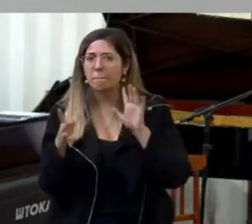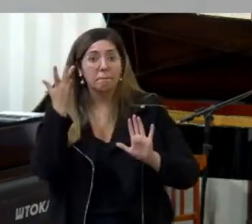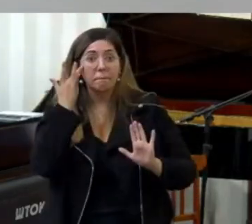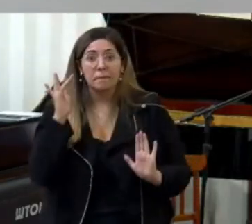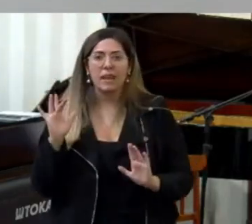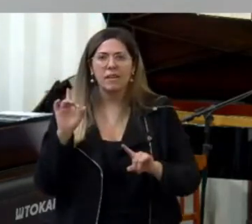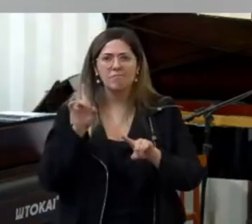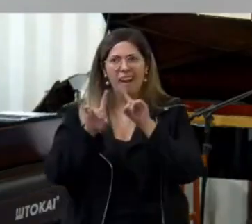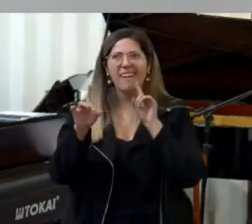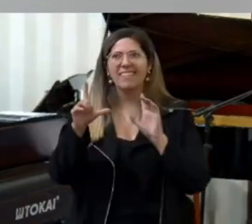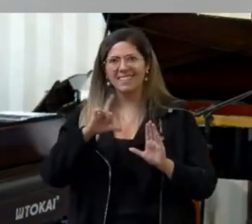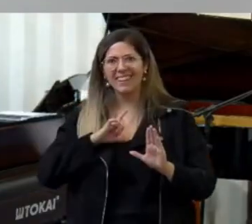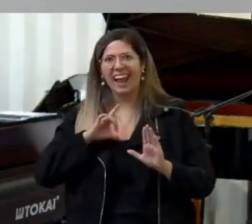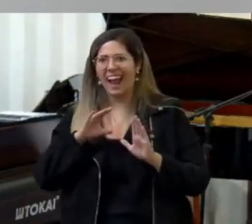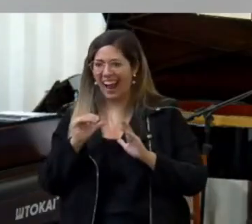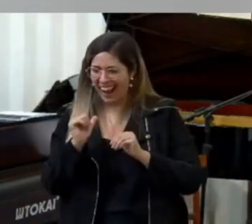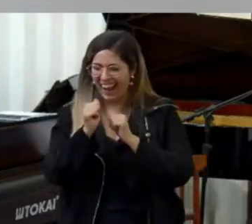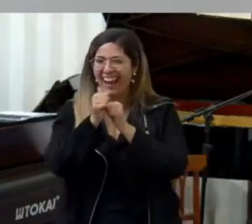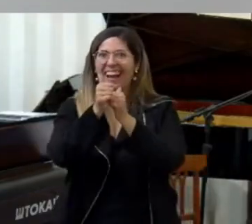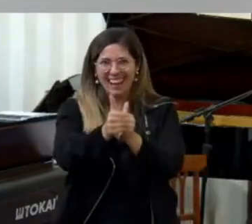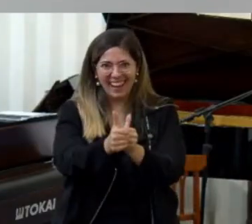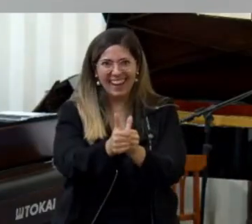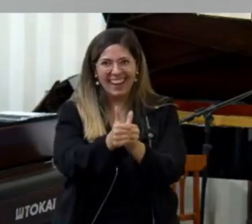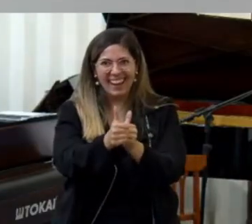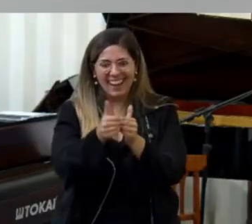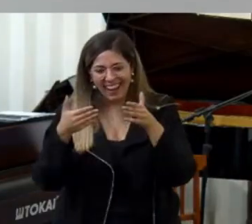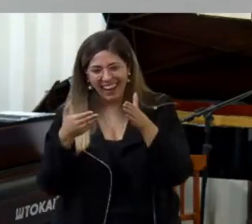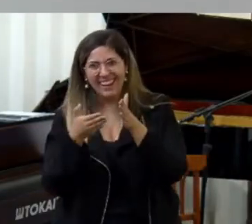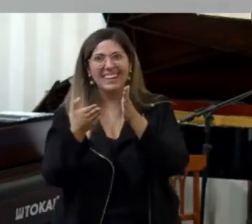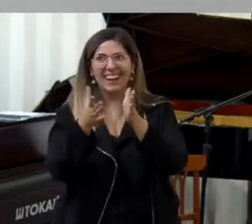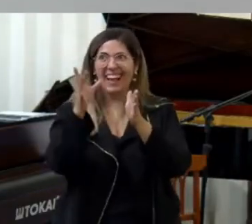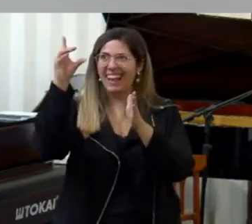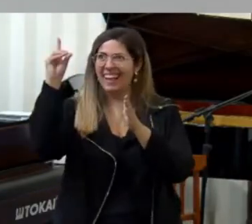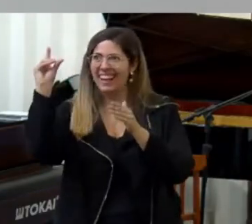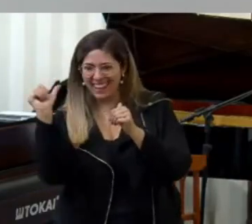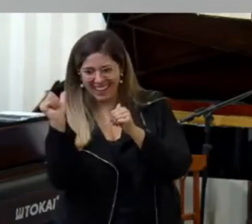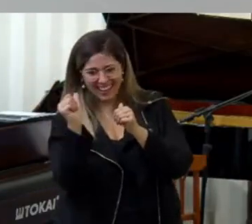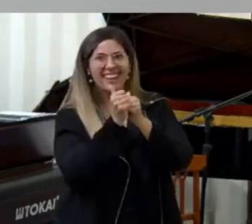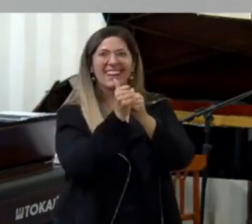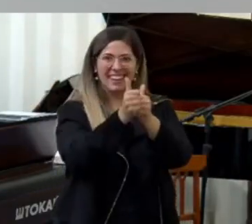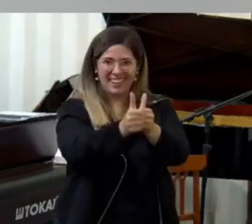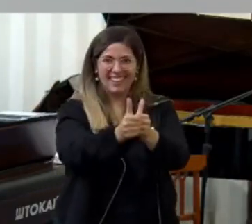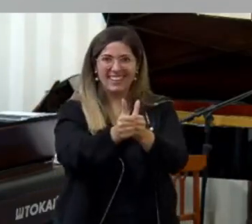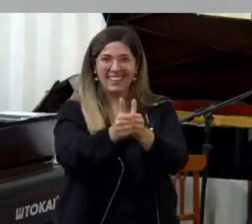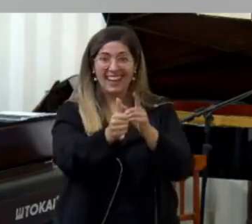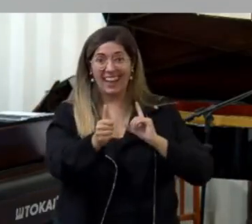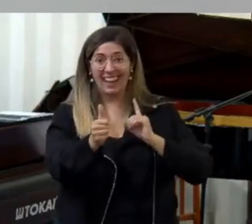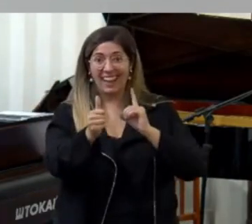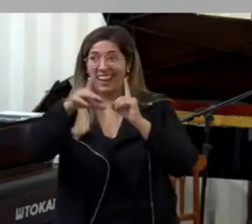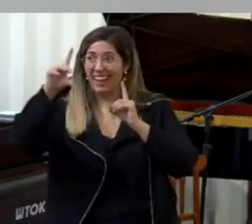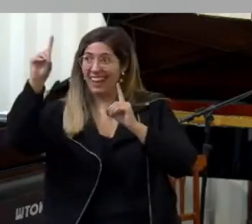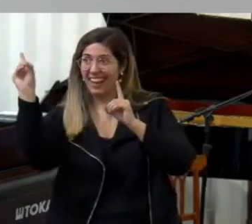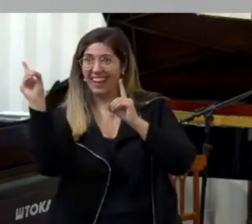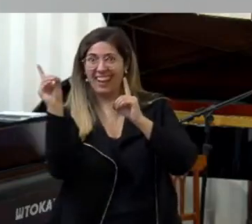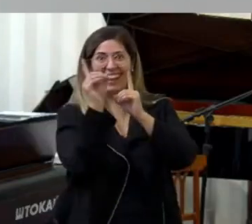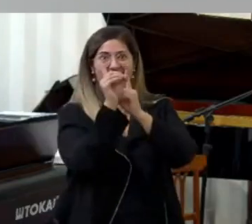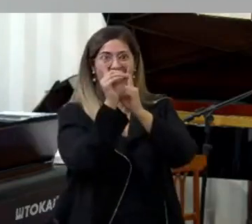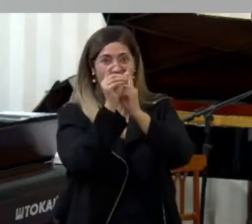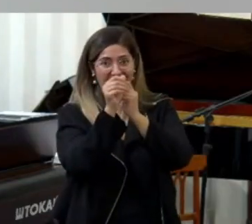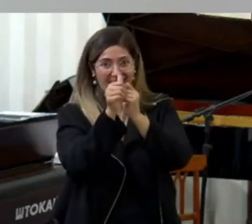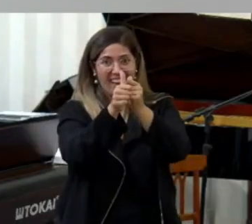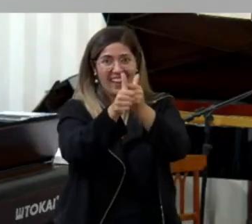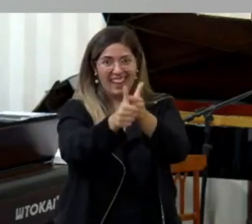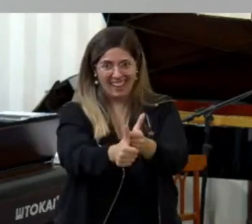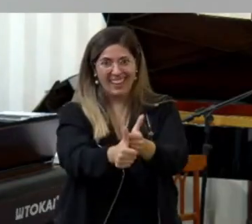que existe um guia. Eu só sei que existe um caminho. Eu só sei que existe uma cruz. E eu só sei que quem morrer